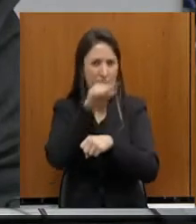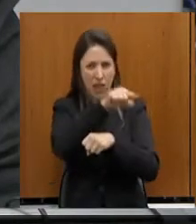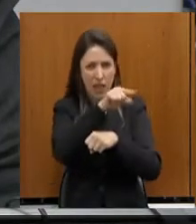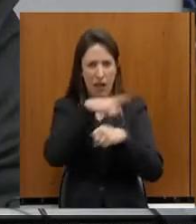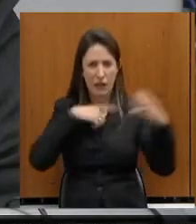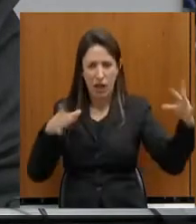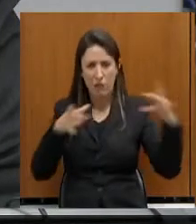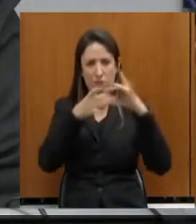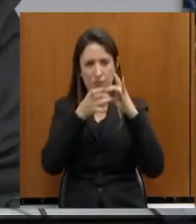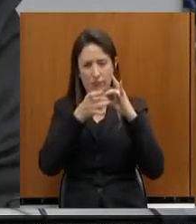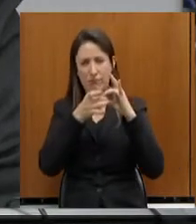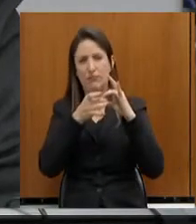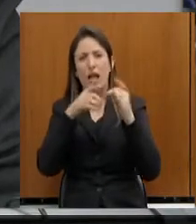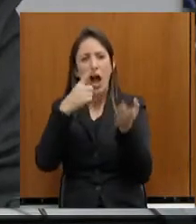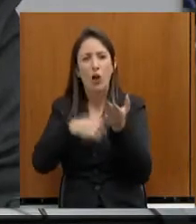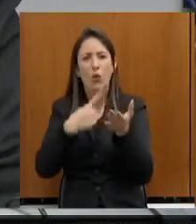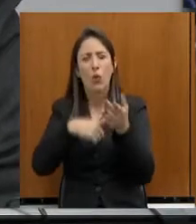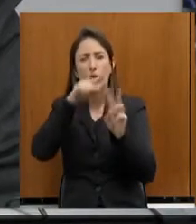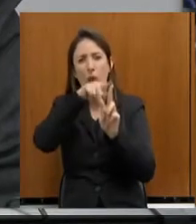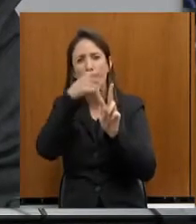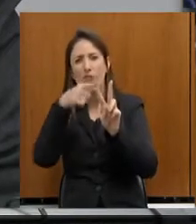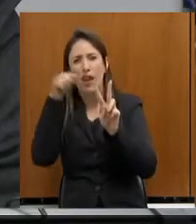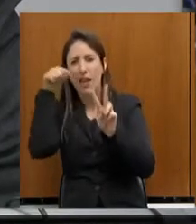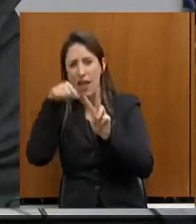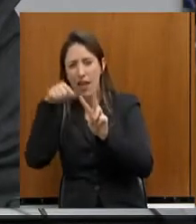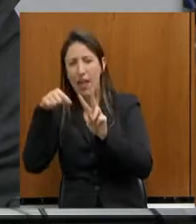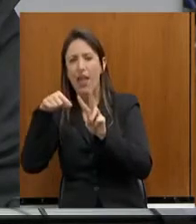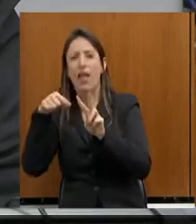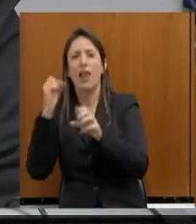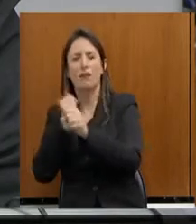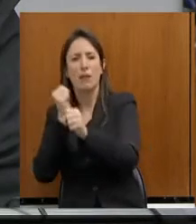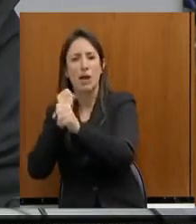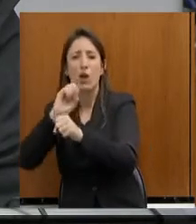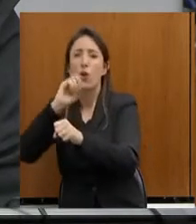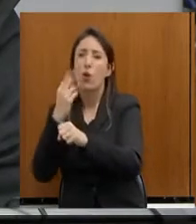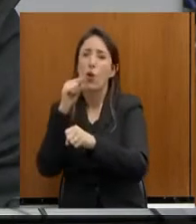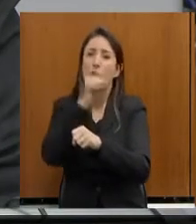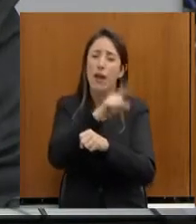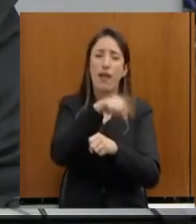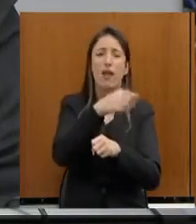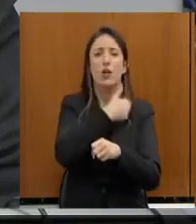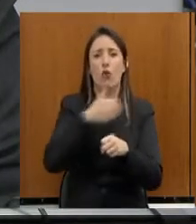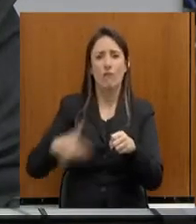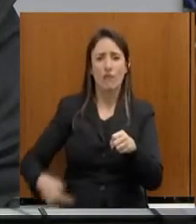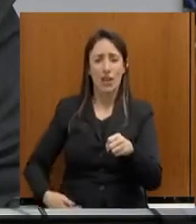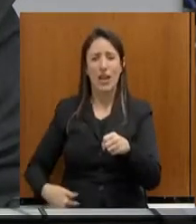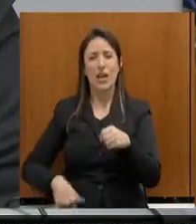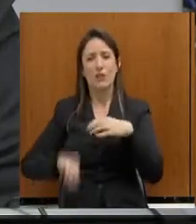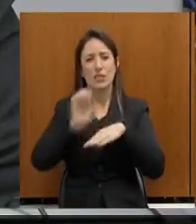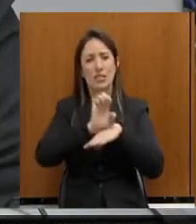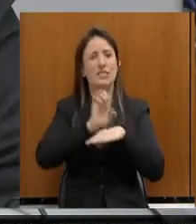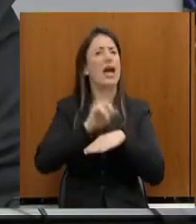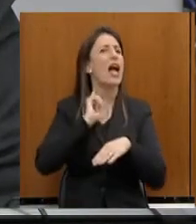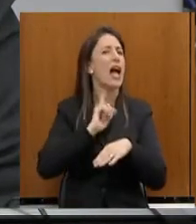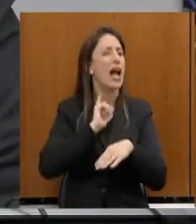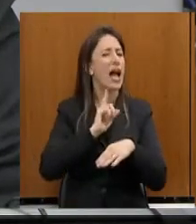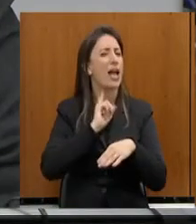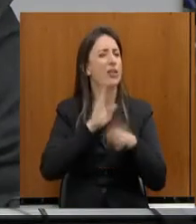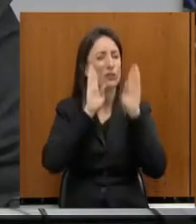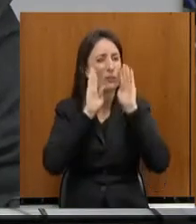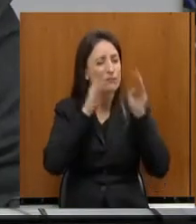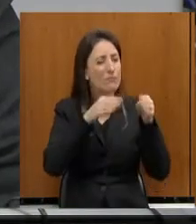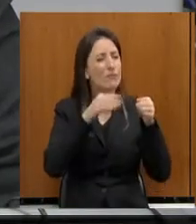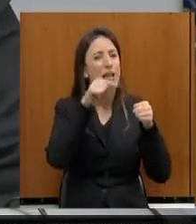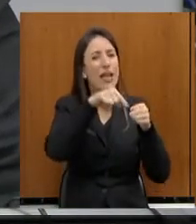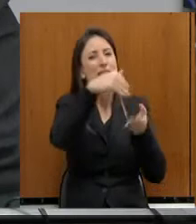vale para Vale executar ou se isso é de competência do Governo do Estado especificamente da Secretaria